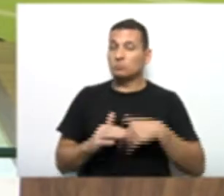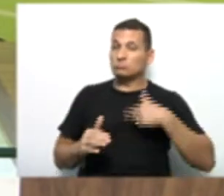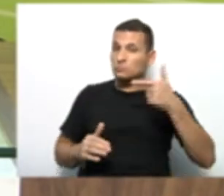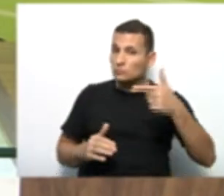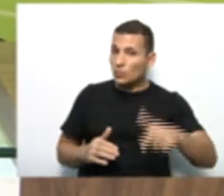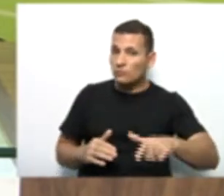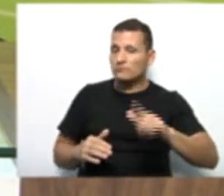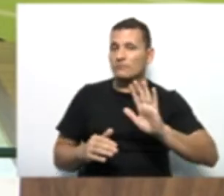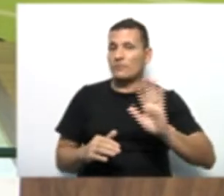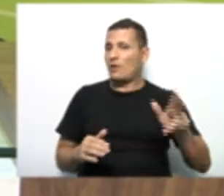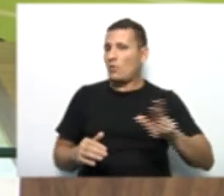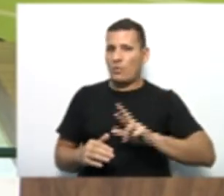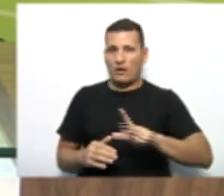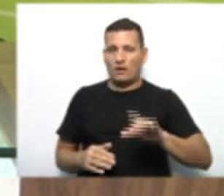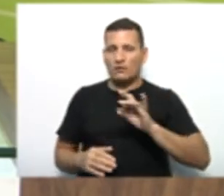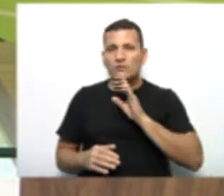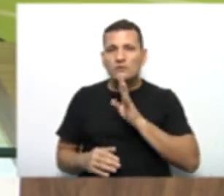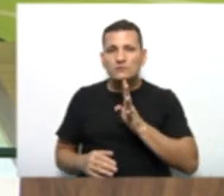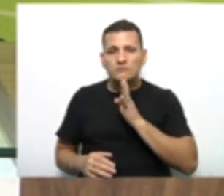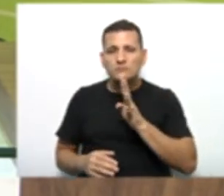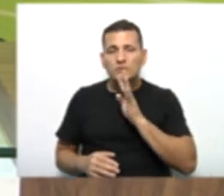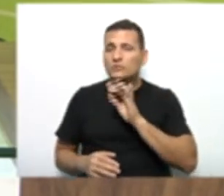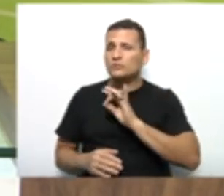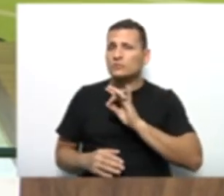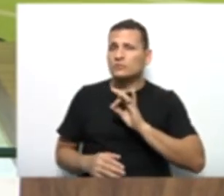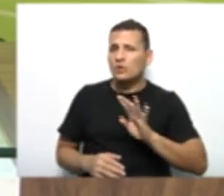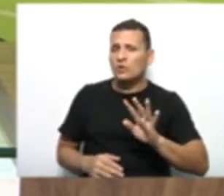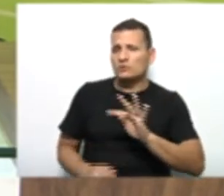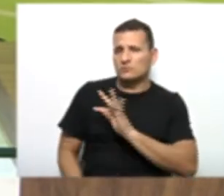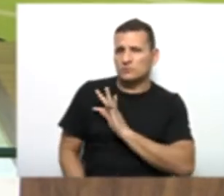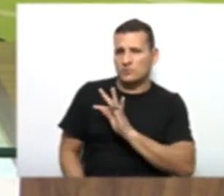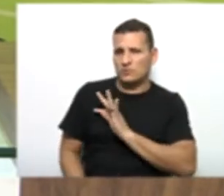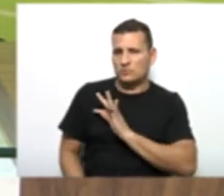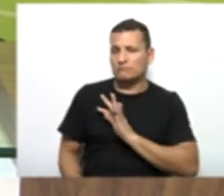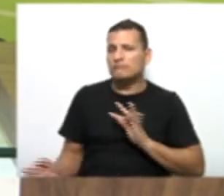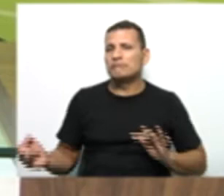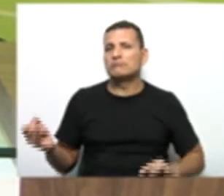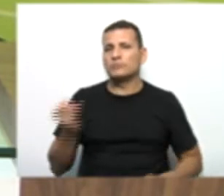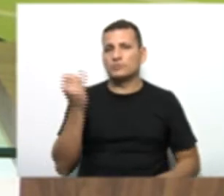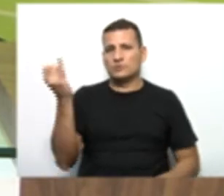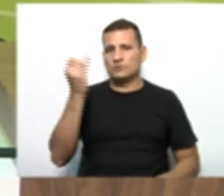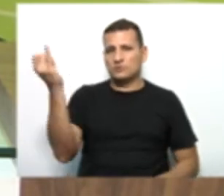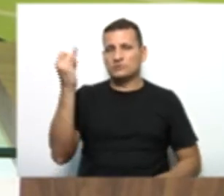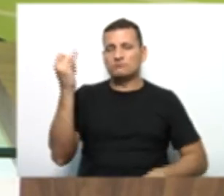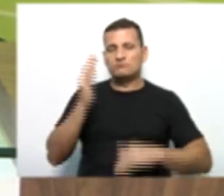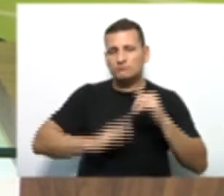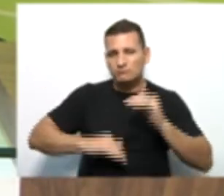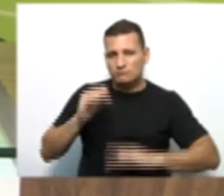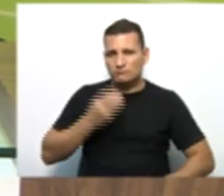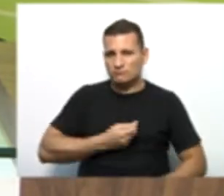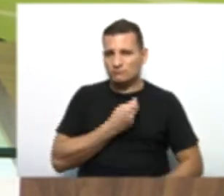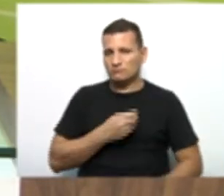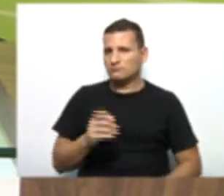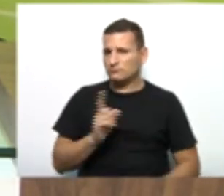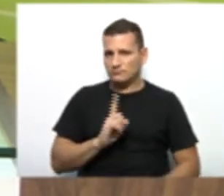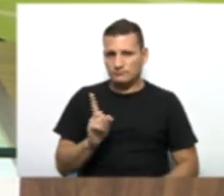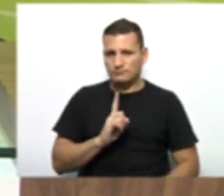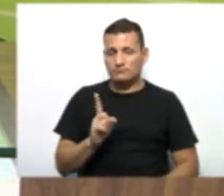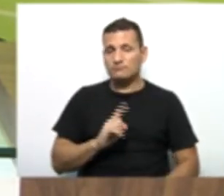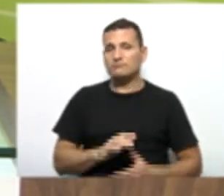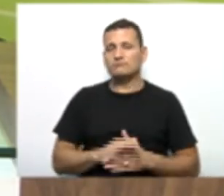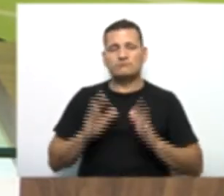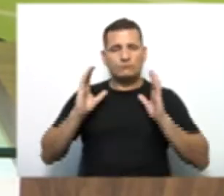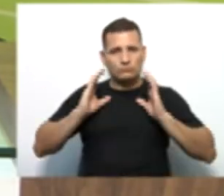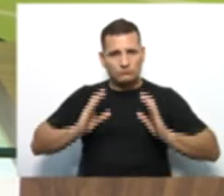é apenas o conhecimento técnico que é importante para a vida profissional. A